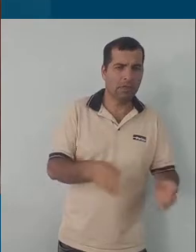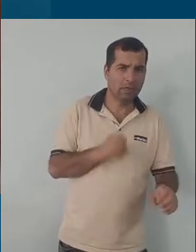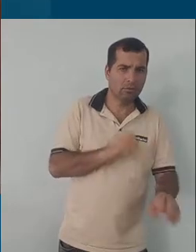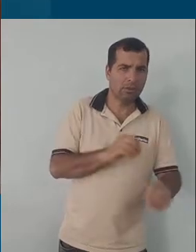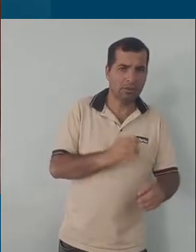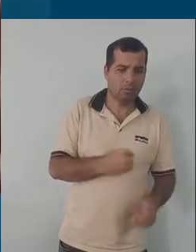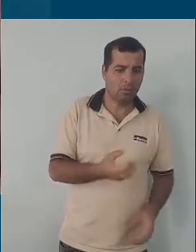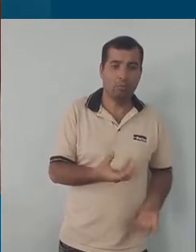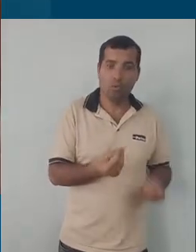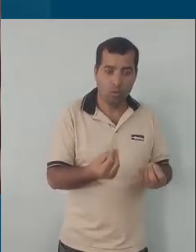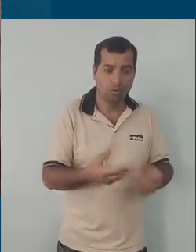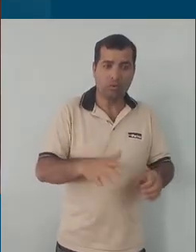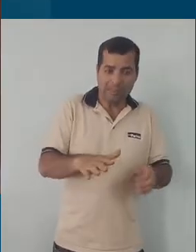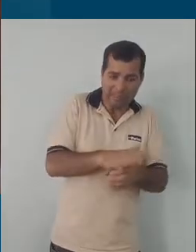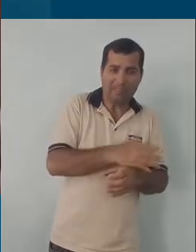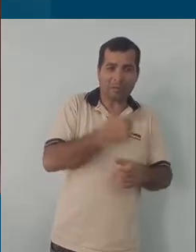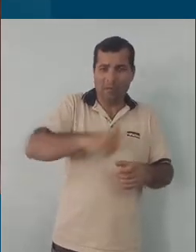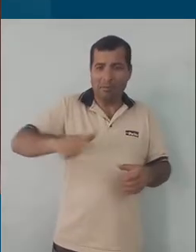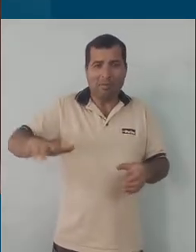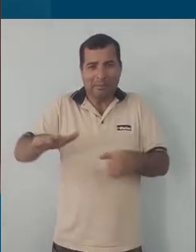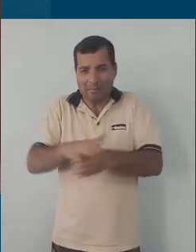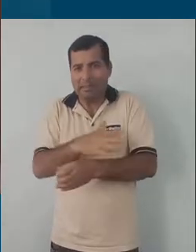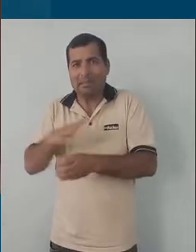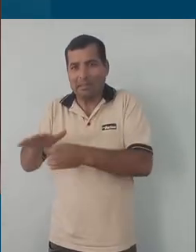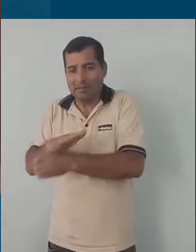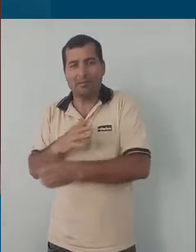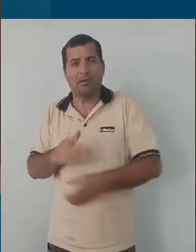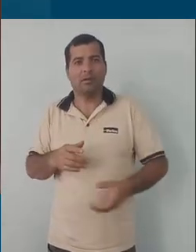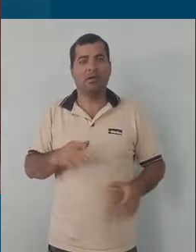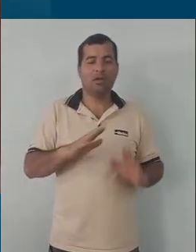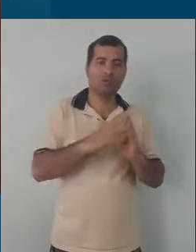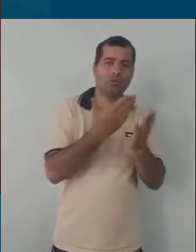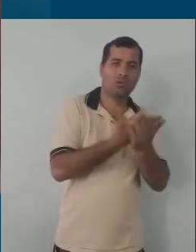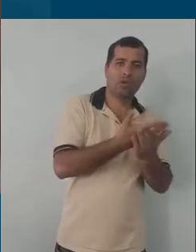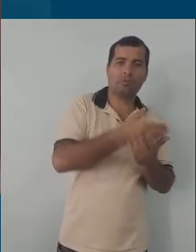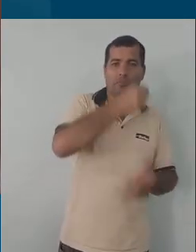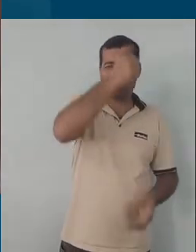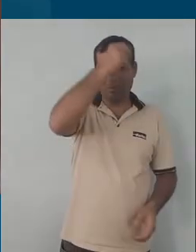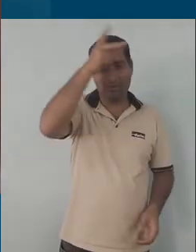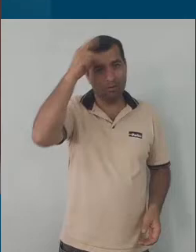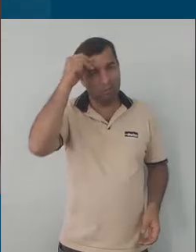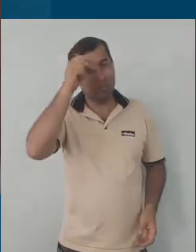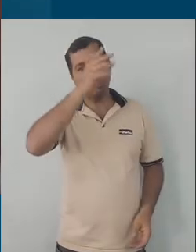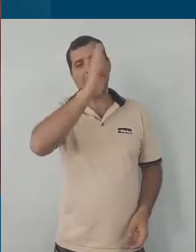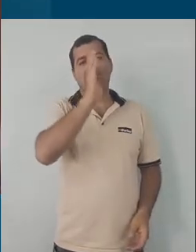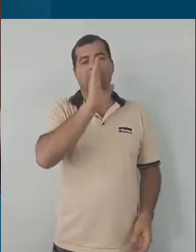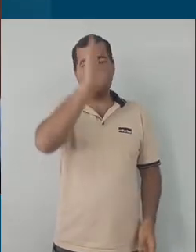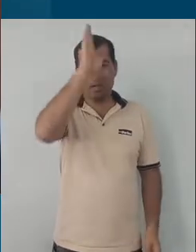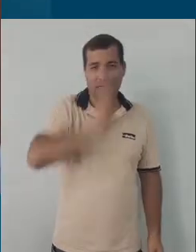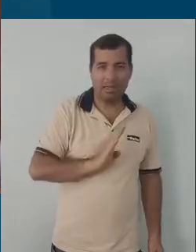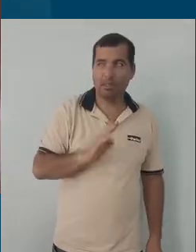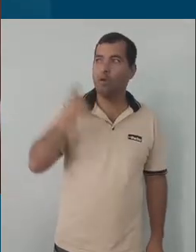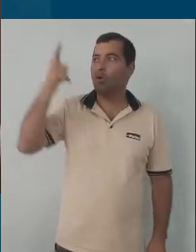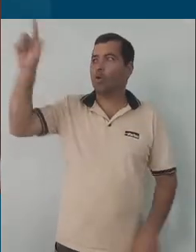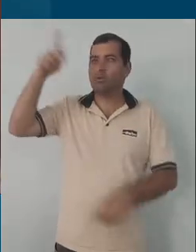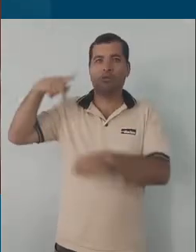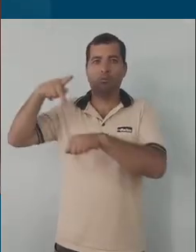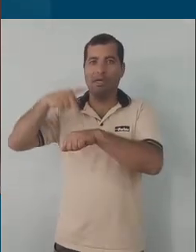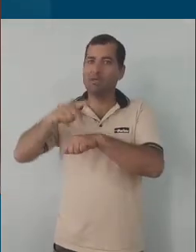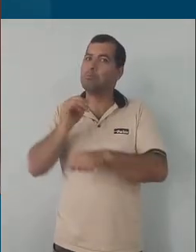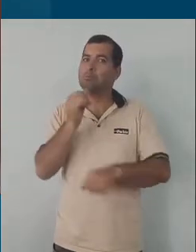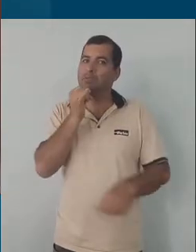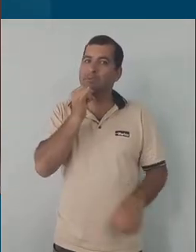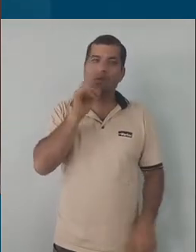crianças possível numa escola pública e gratuita. Diferente de um monte de outros países, os Estados Unidos não tem